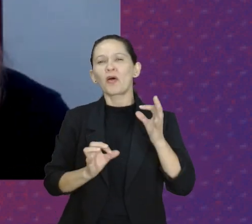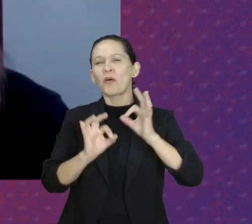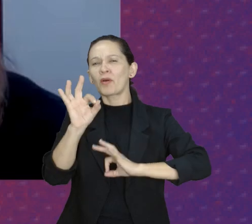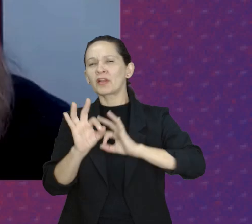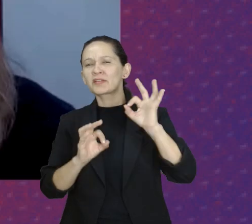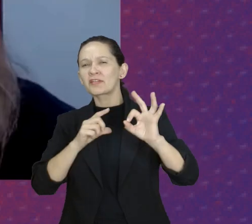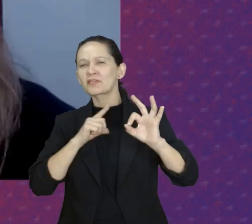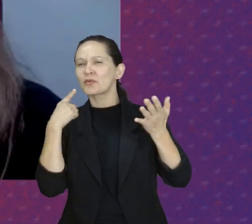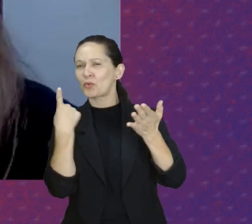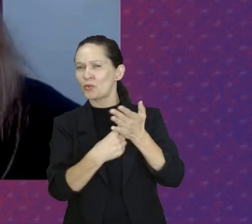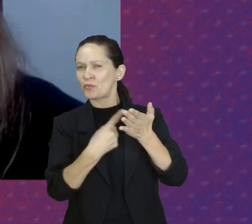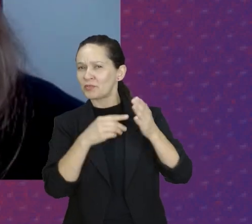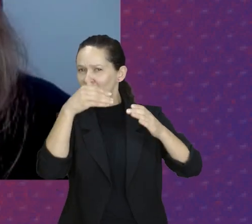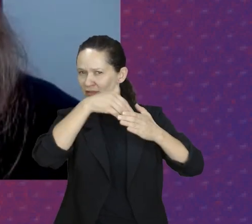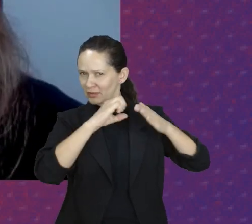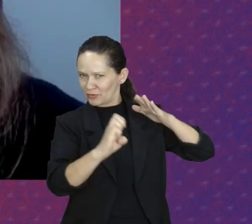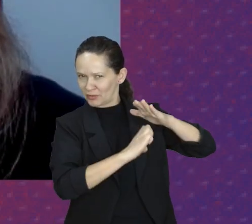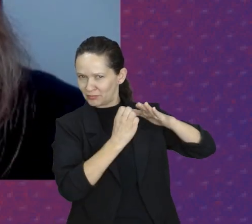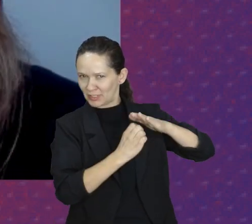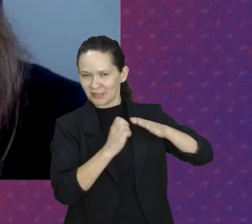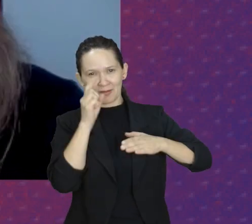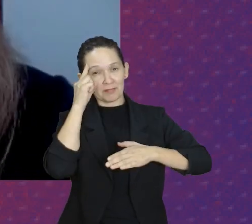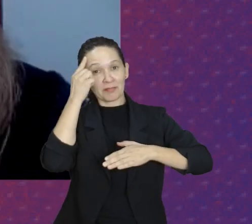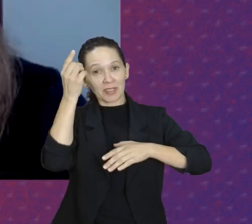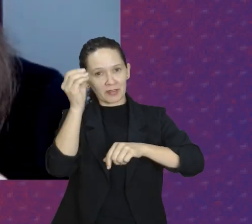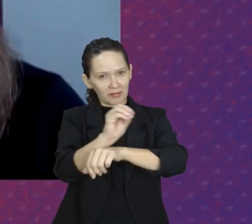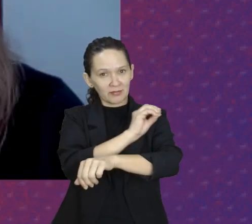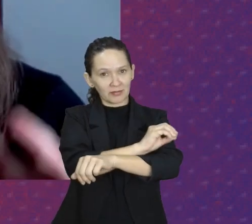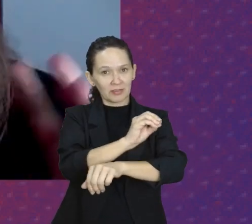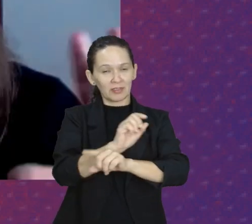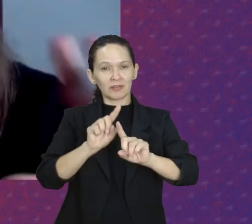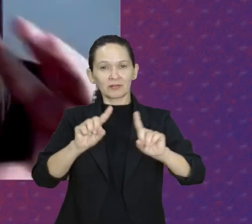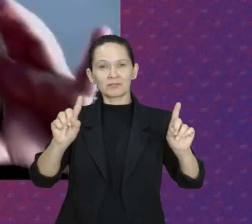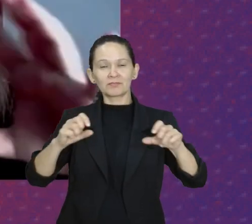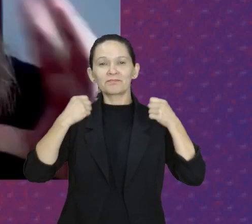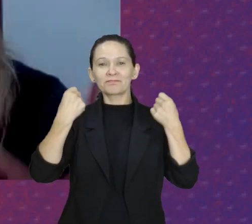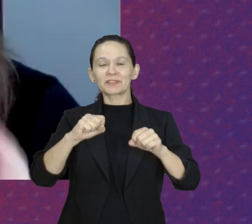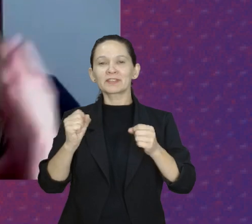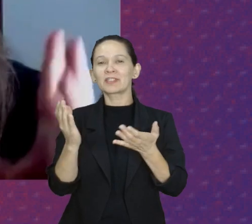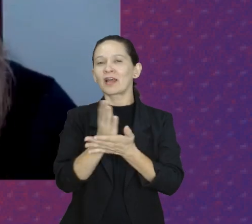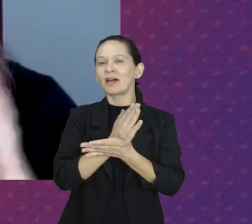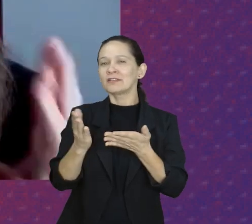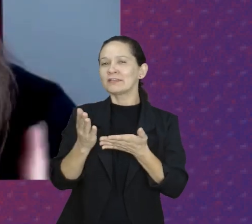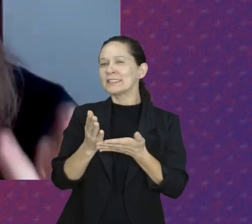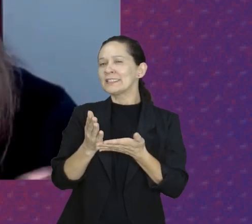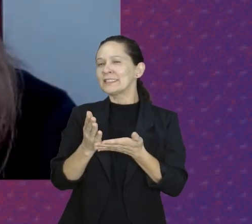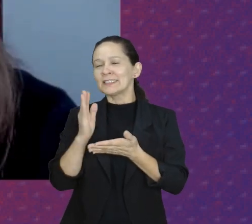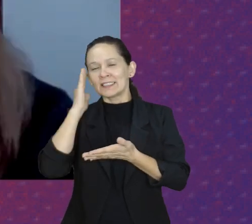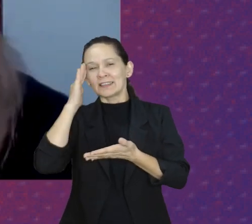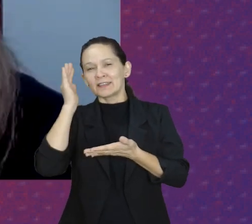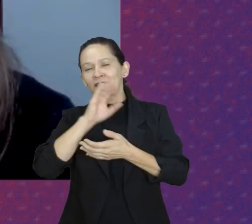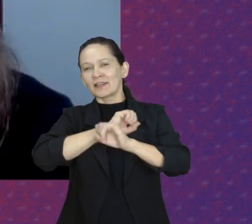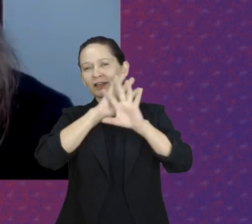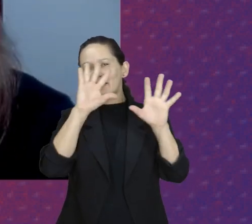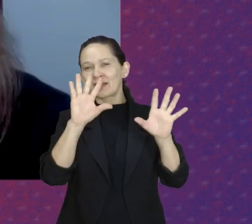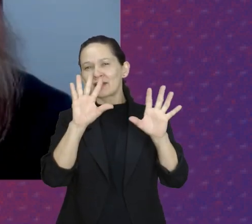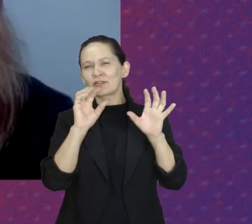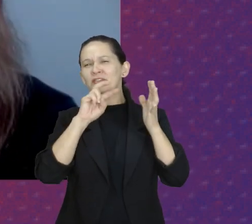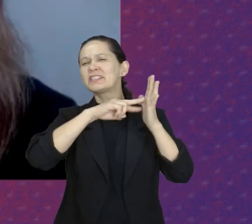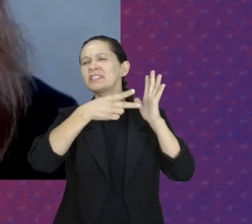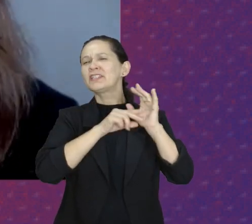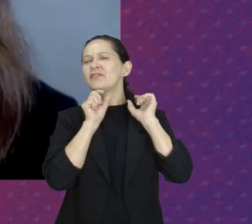organizações, até de empresas, e a gente precisa talvez circunscrever, entender melhor do que a gente está falando